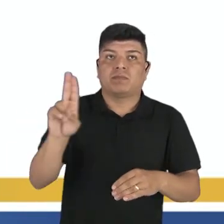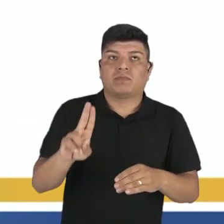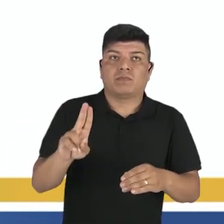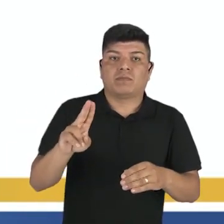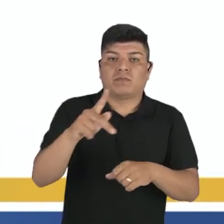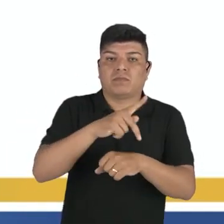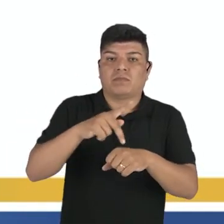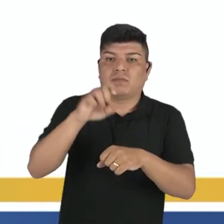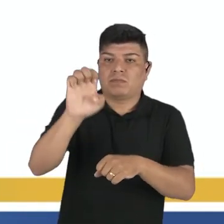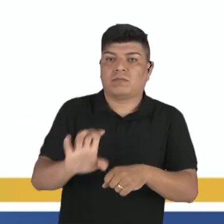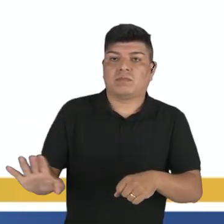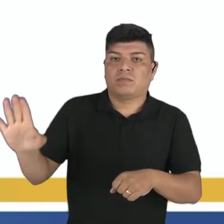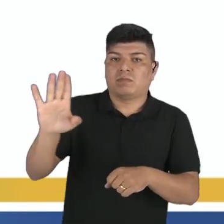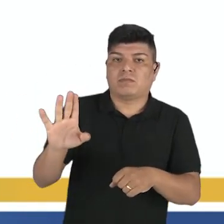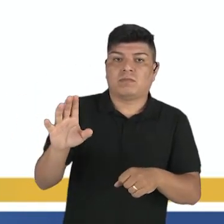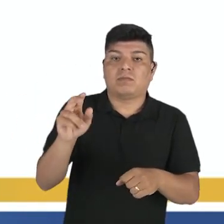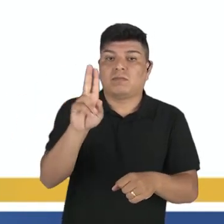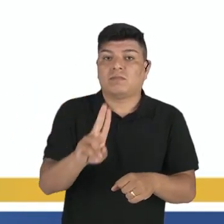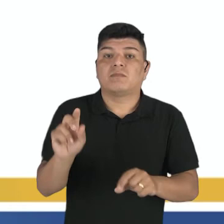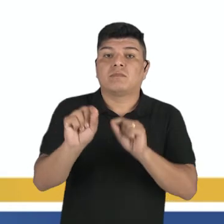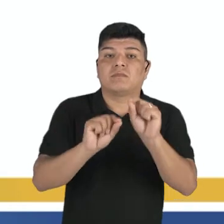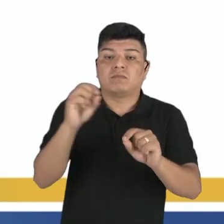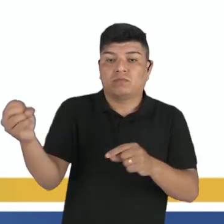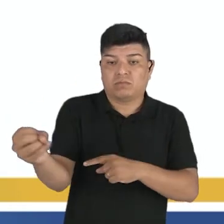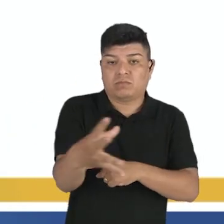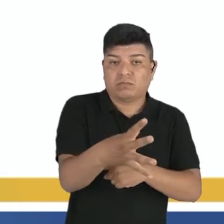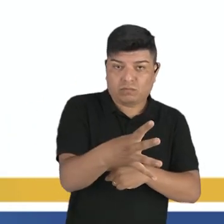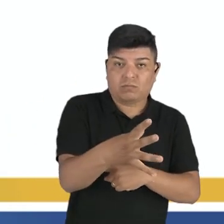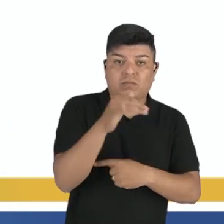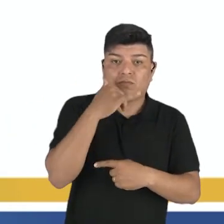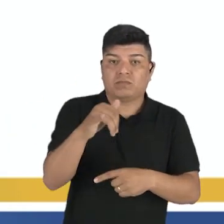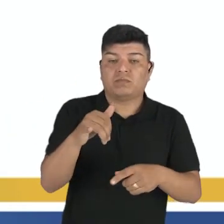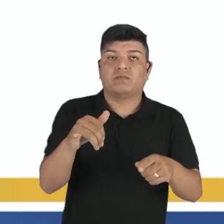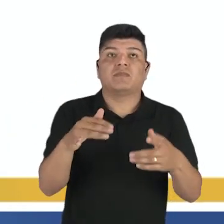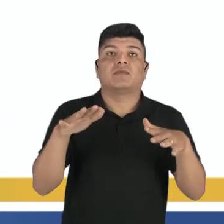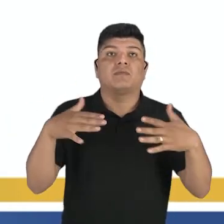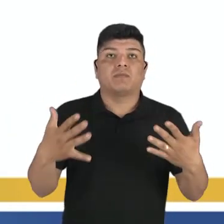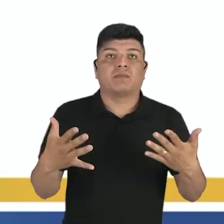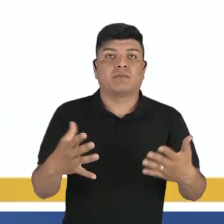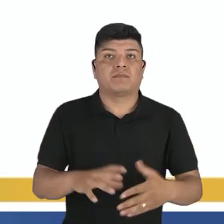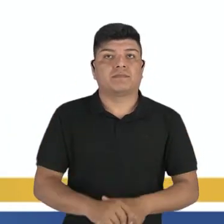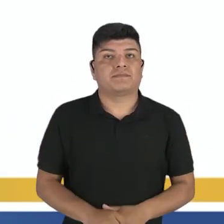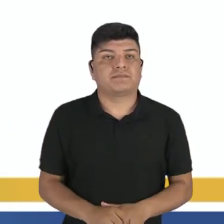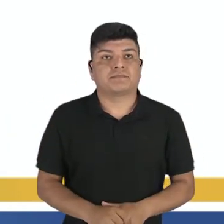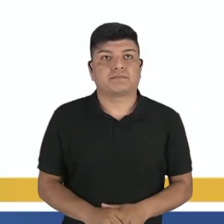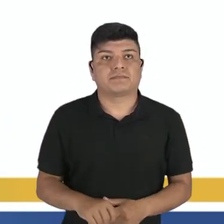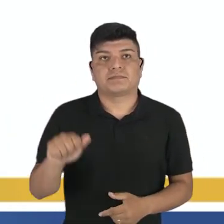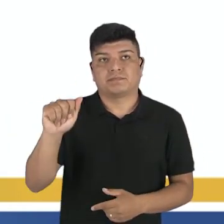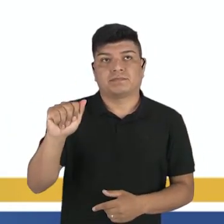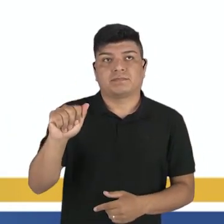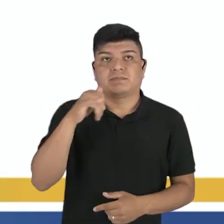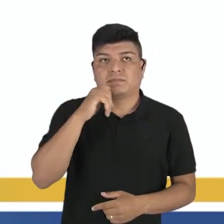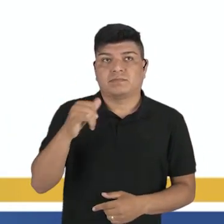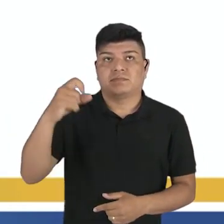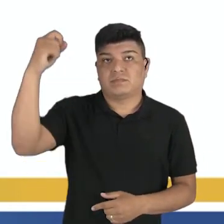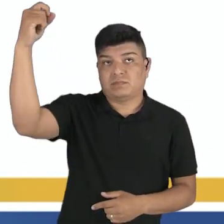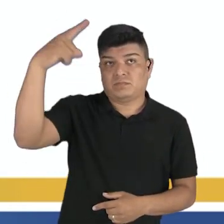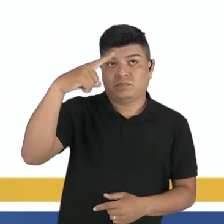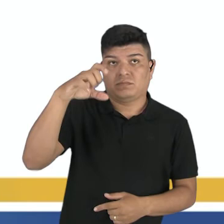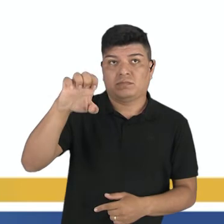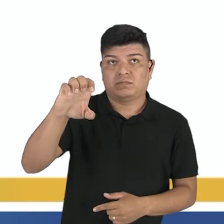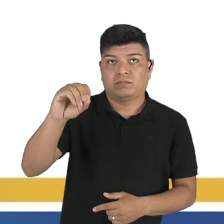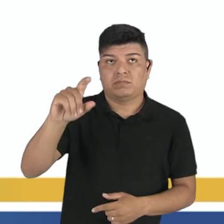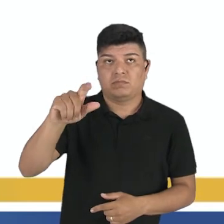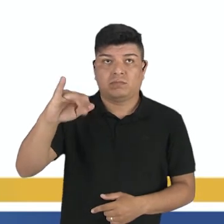países europeus, levando os países a investir em quais novos tipos de energia? Vamos lá, a letra A diz: energia solar